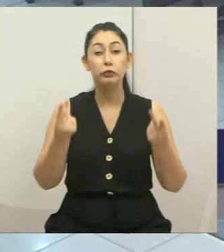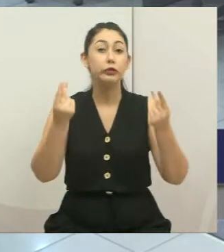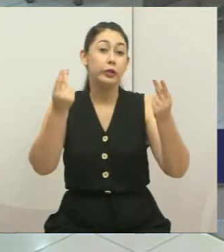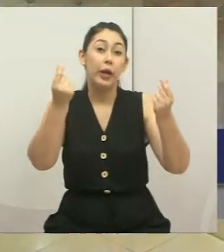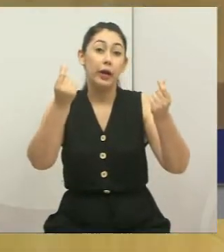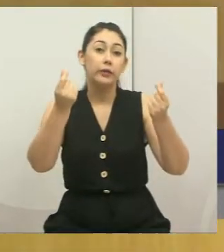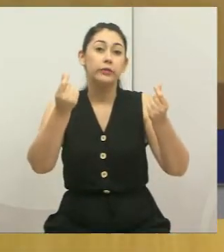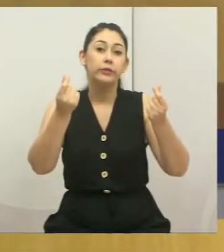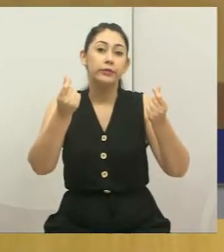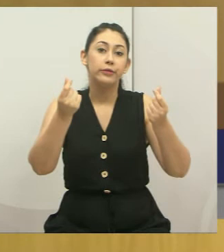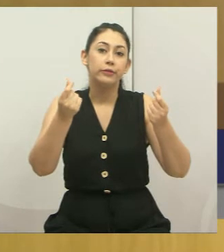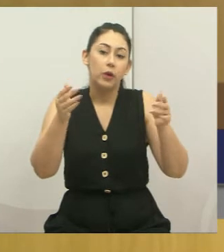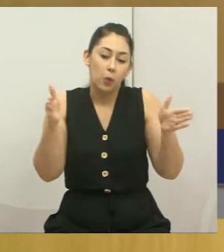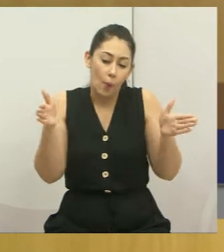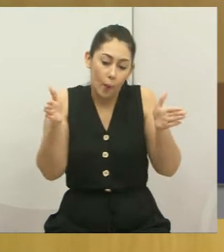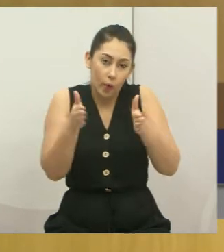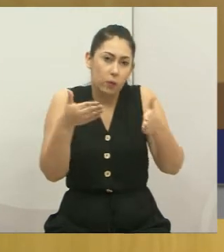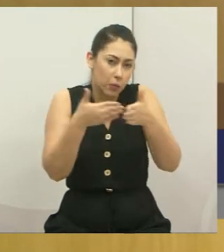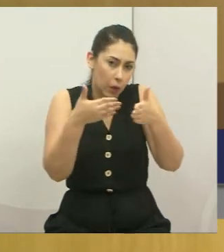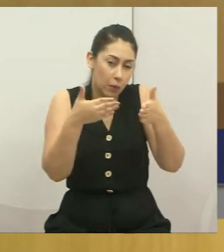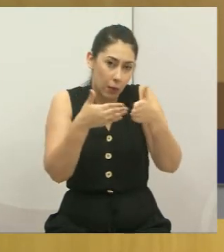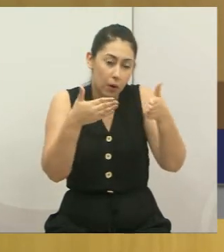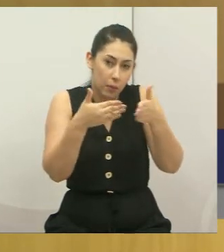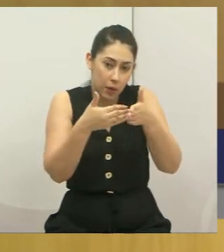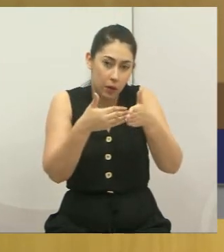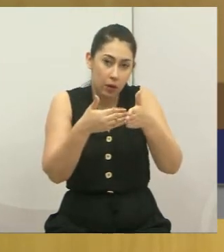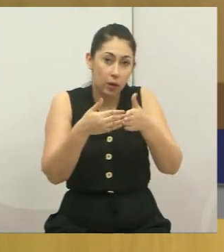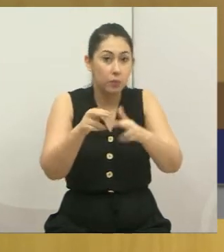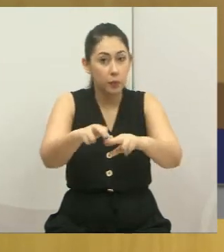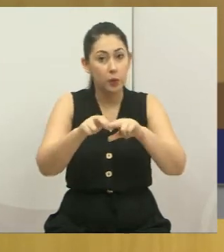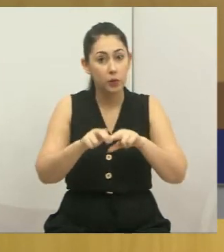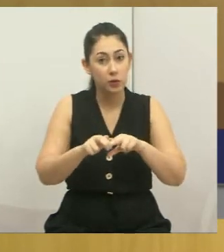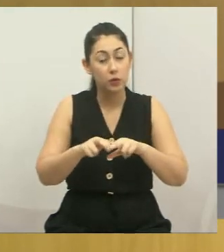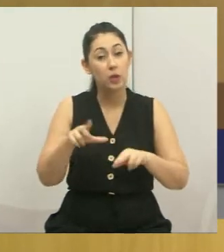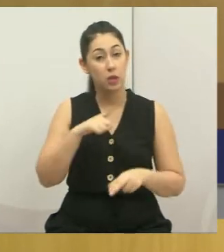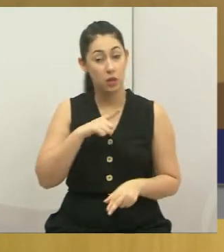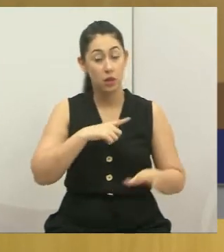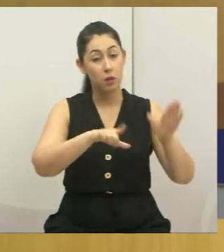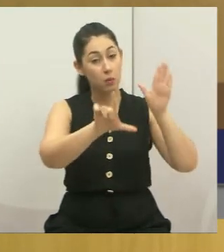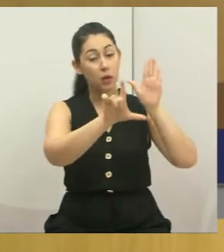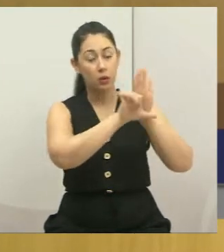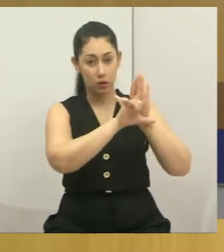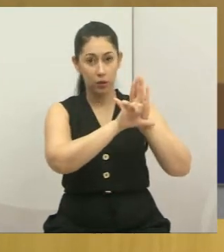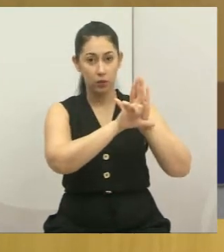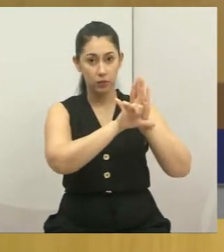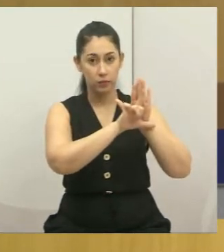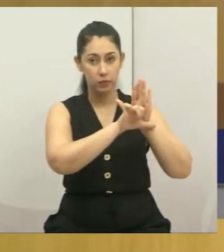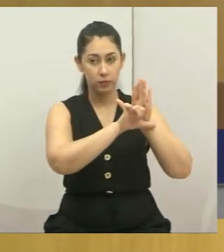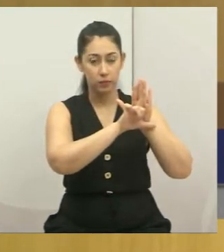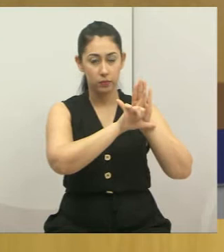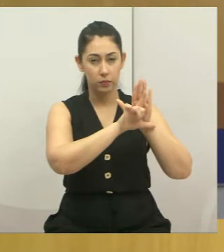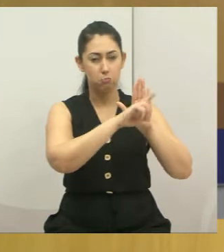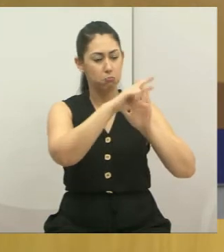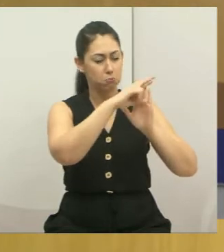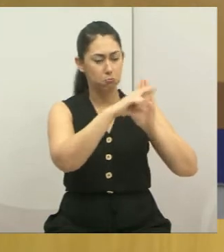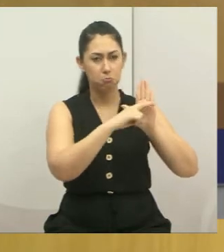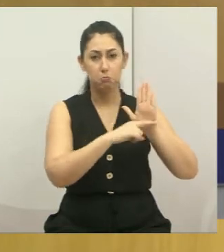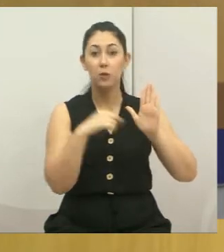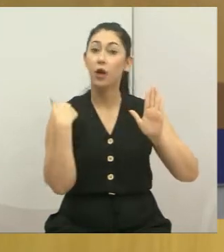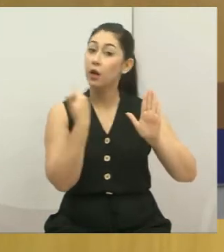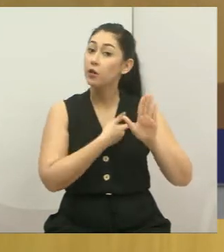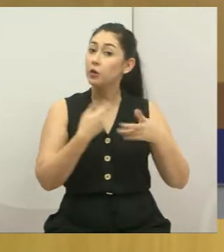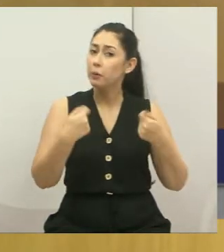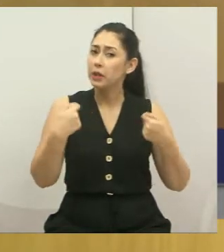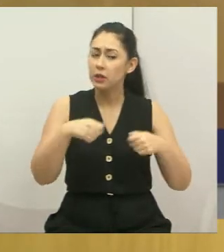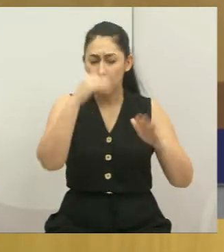infinitos, os recursos são finitos. Então, o plano ele é regido por uma lei, né, e a gente tem que aproveitar da melhor maneira